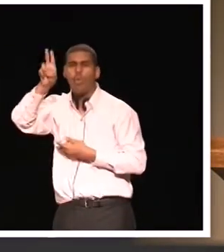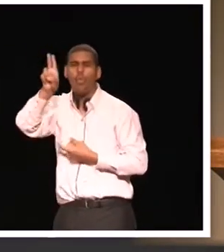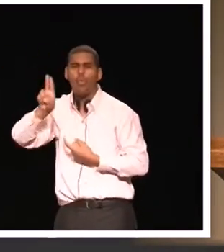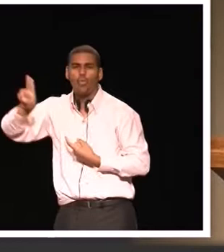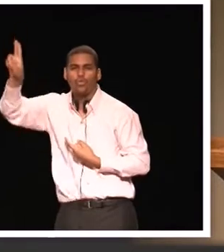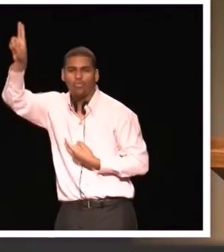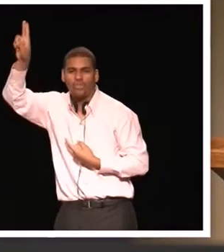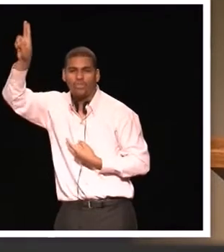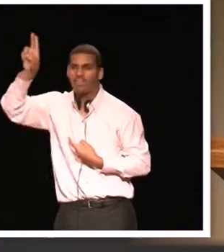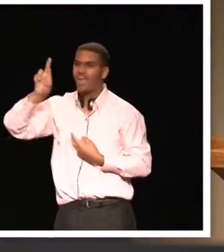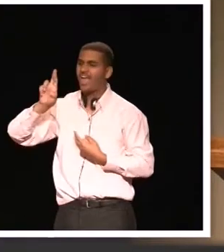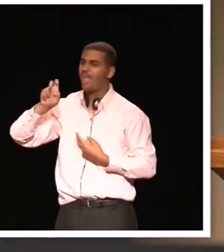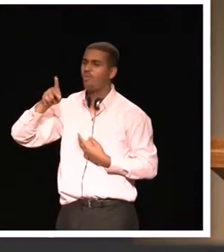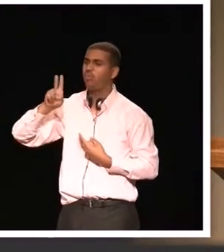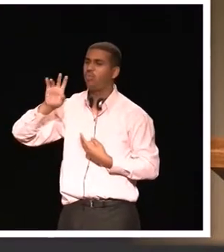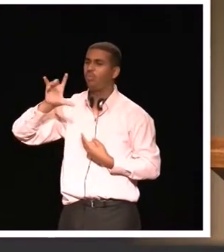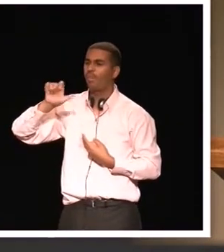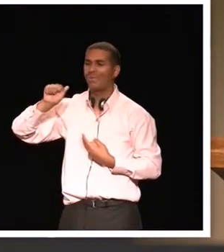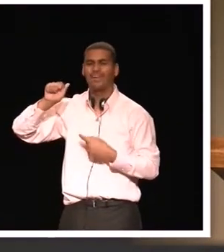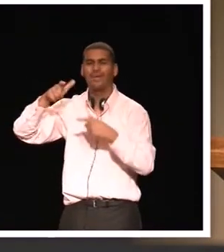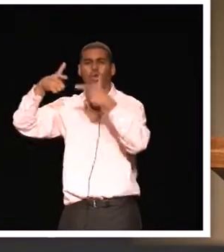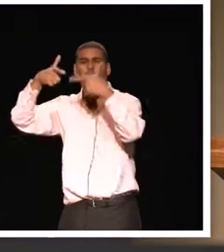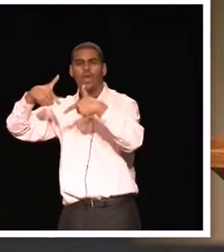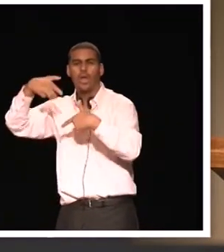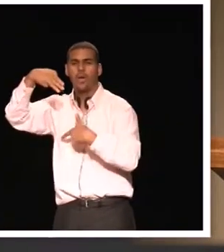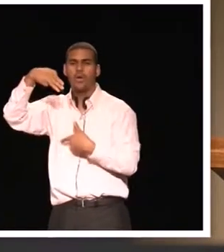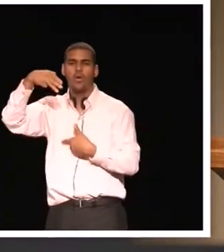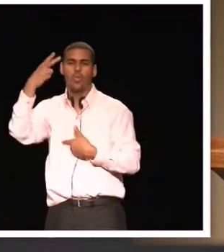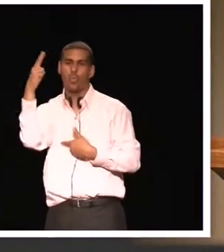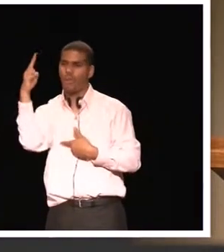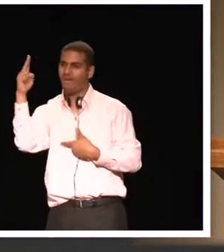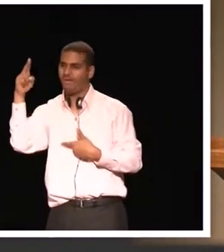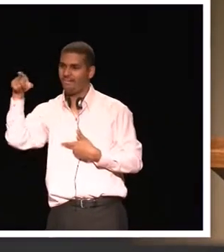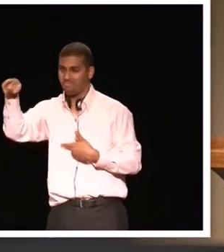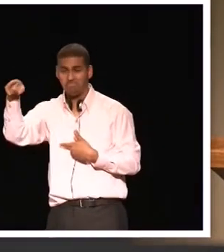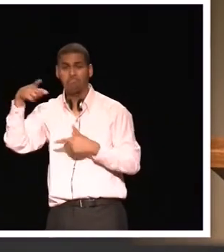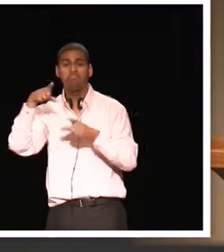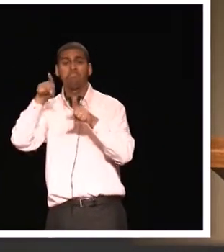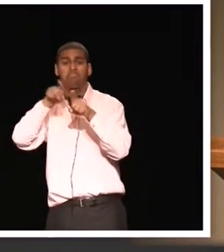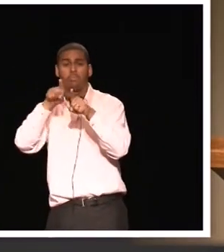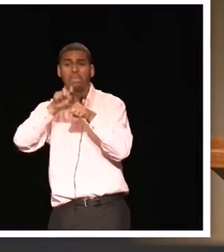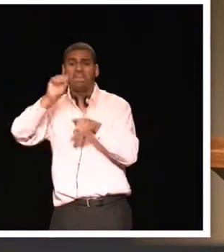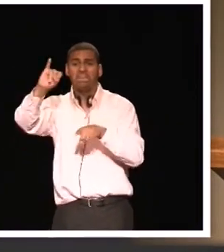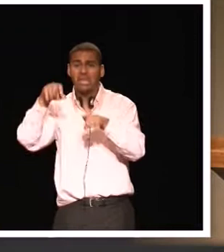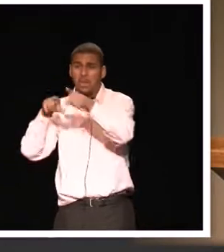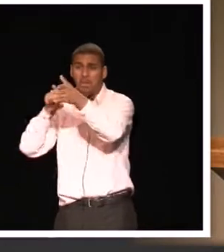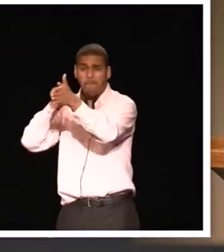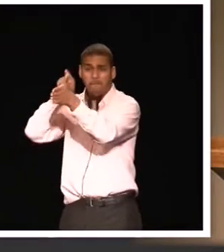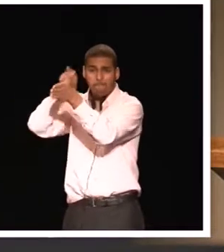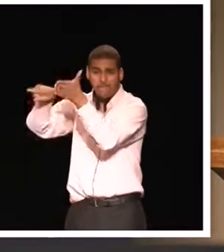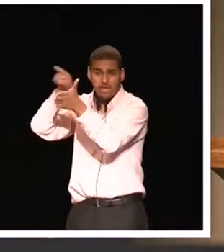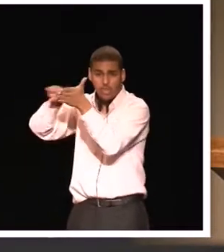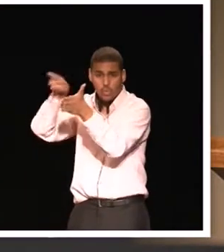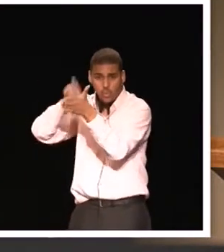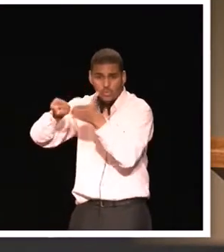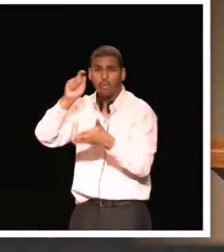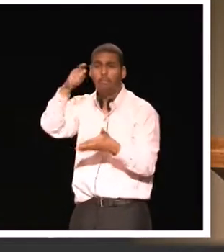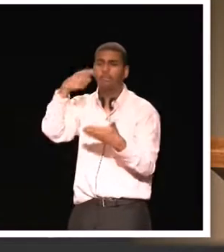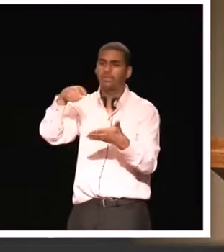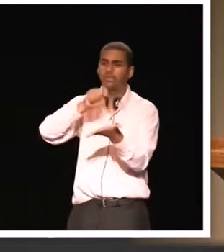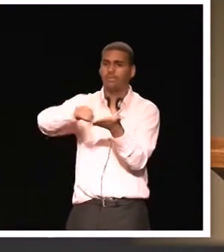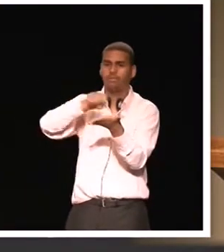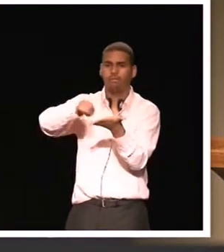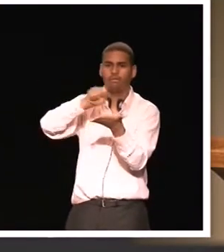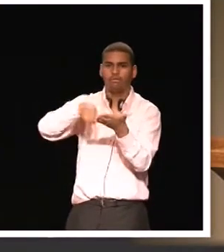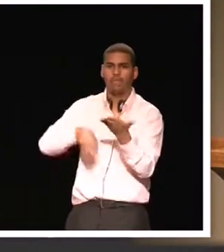de la República, em Montevidéu, no Uruguai. Informamos que as perguntas devem ser enviadas à mesa por